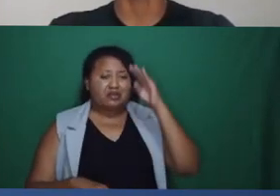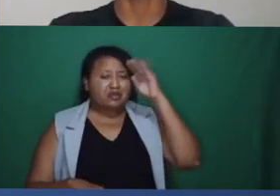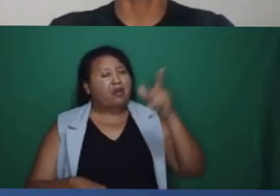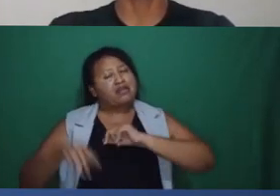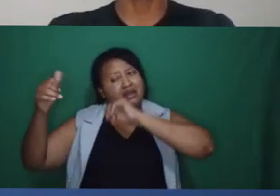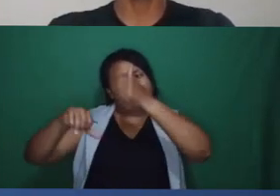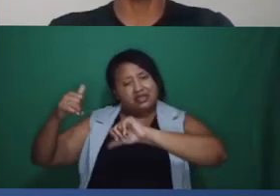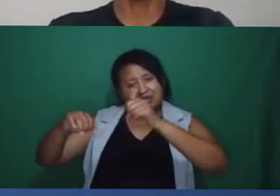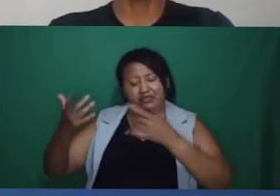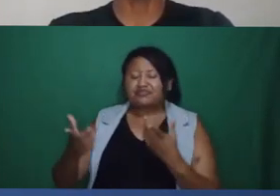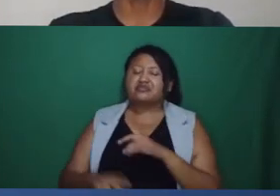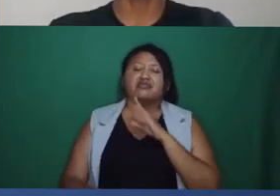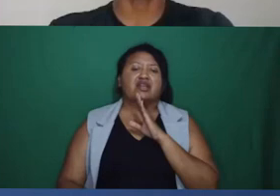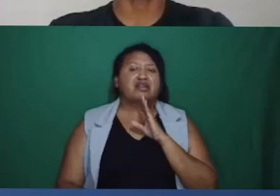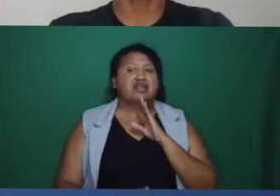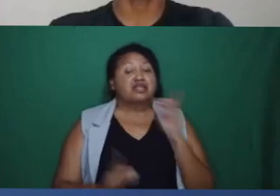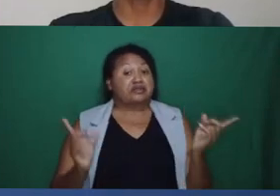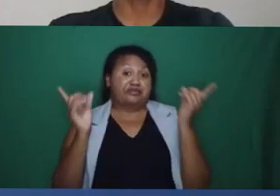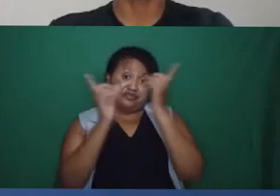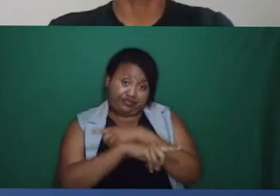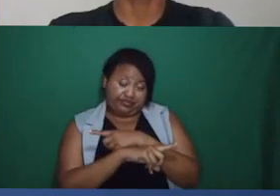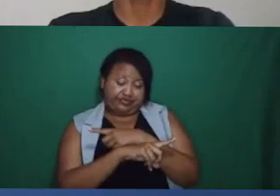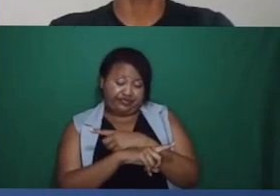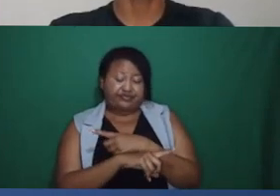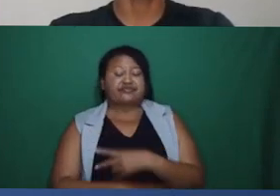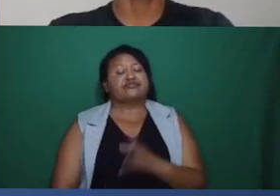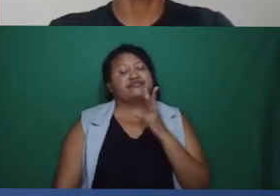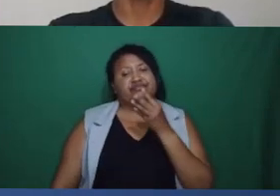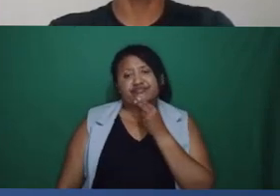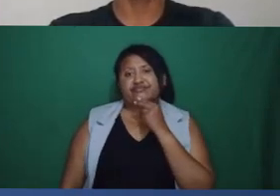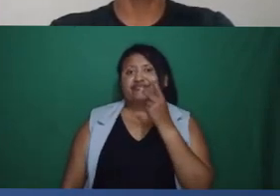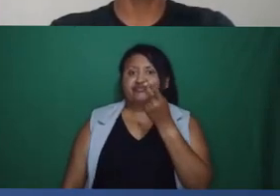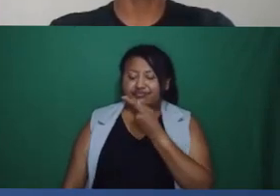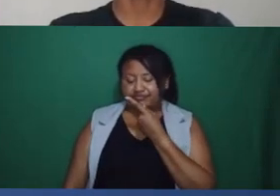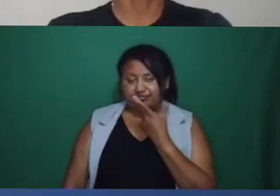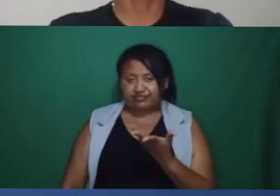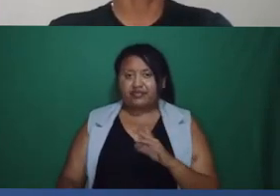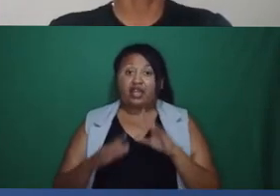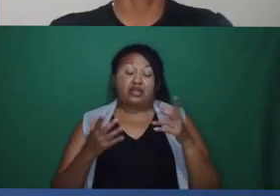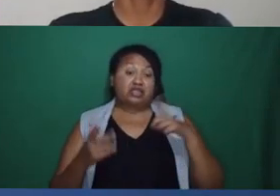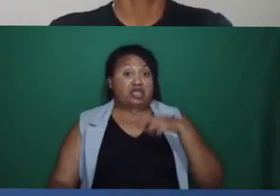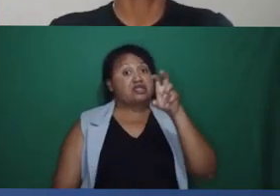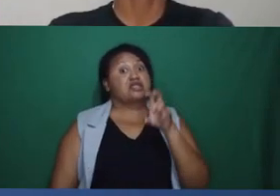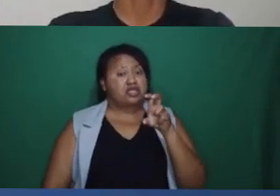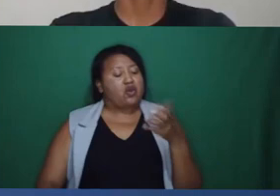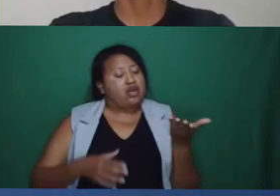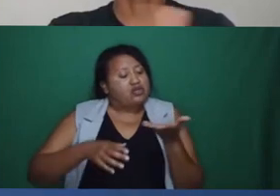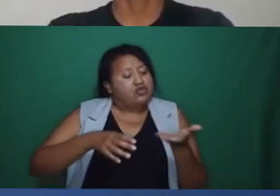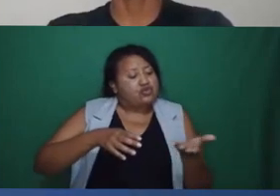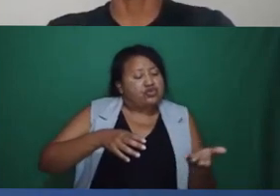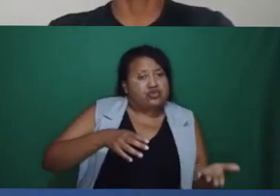diretamente ou inversamente proporcional Então vamos lá a gente tem cinco ralos